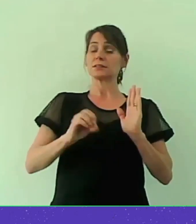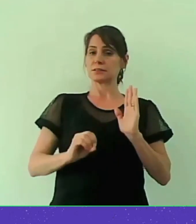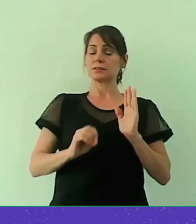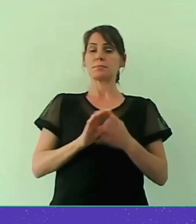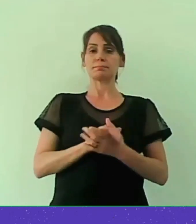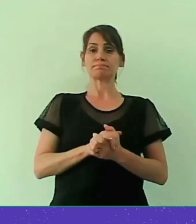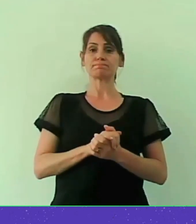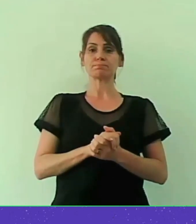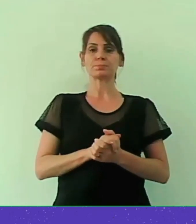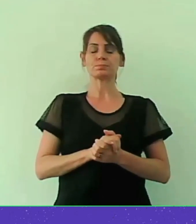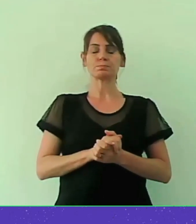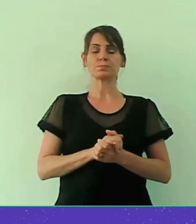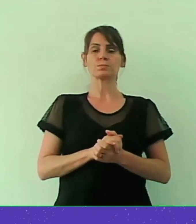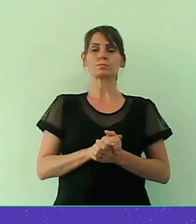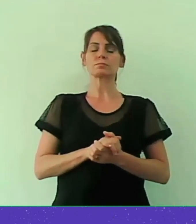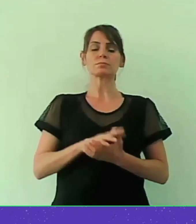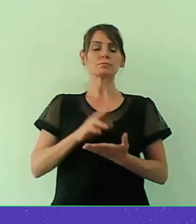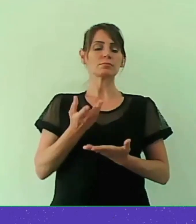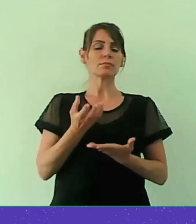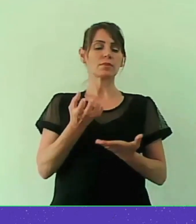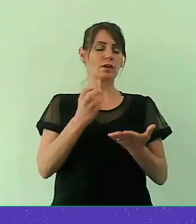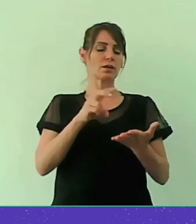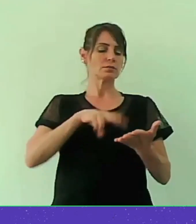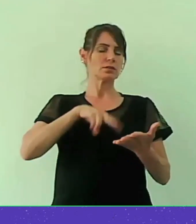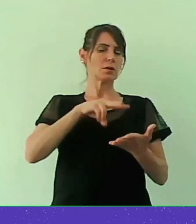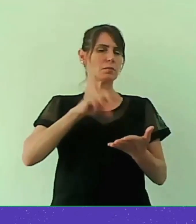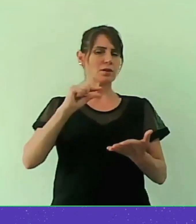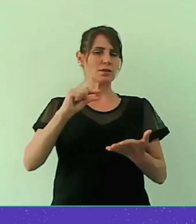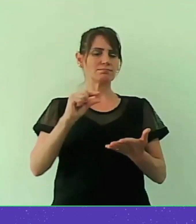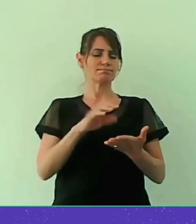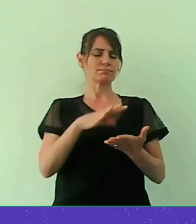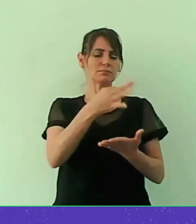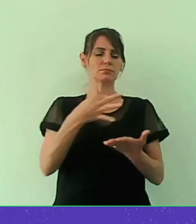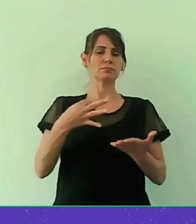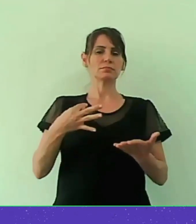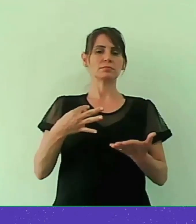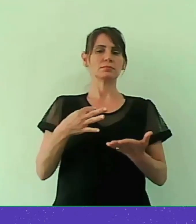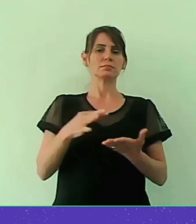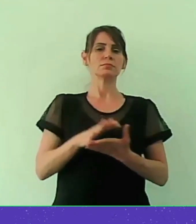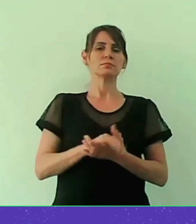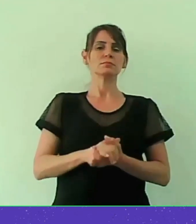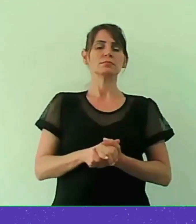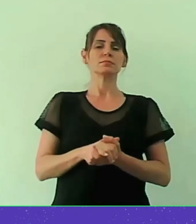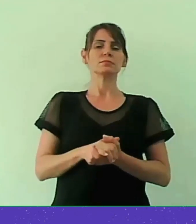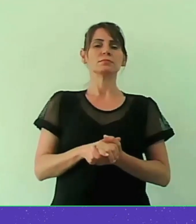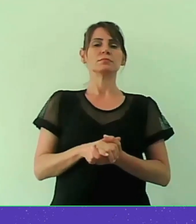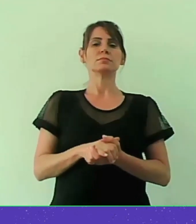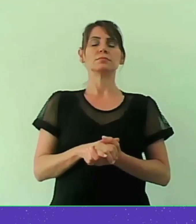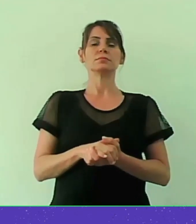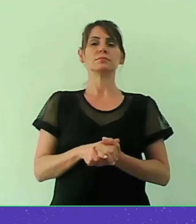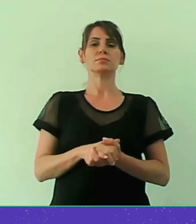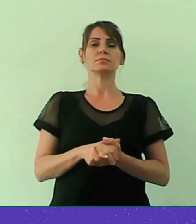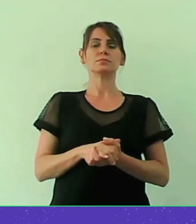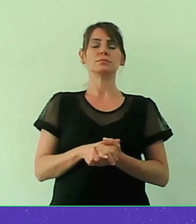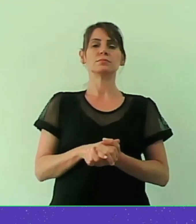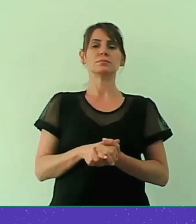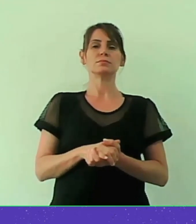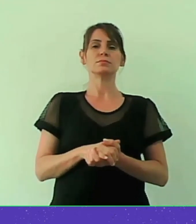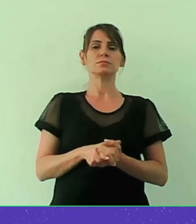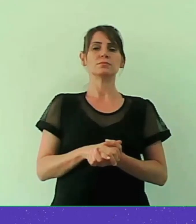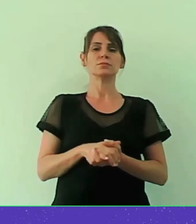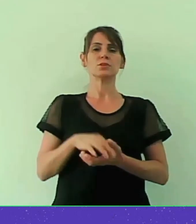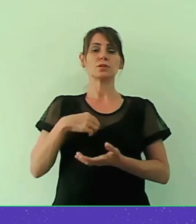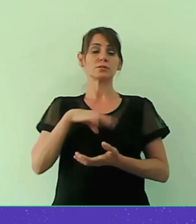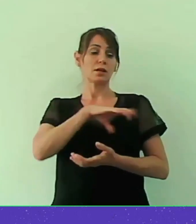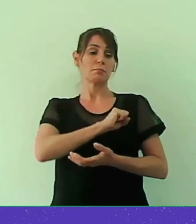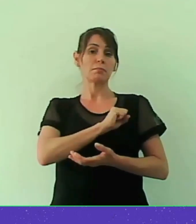Eu vou ler um pequeno texto que os nossos queridos irmãos